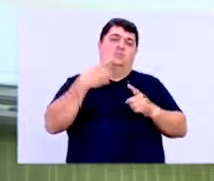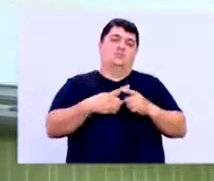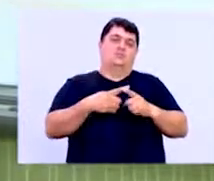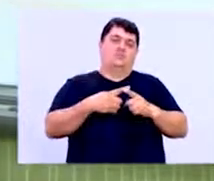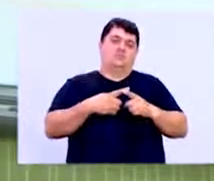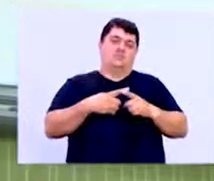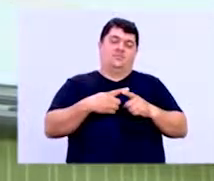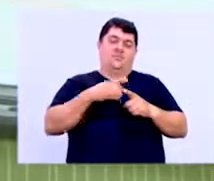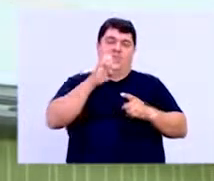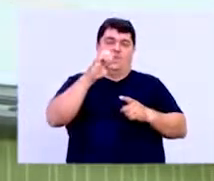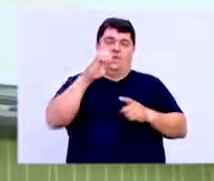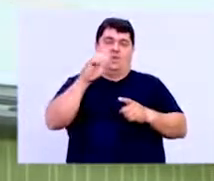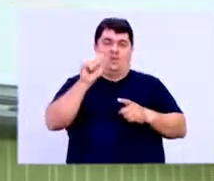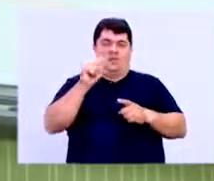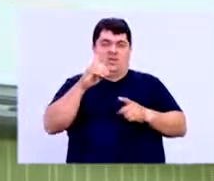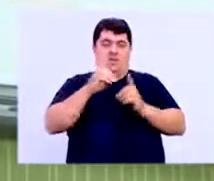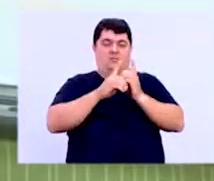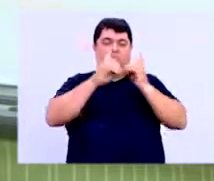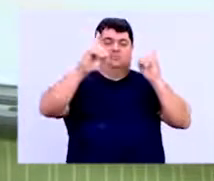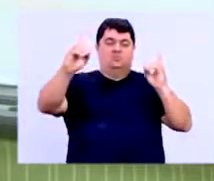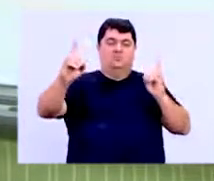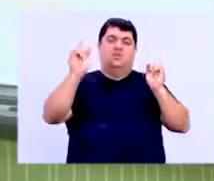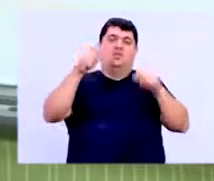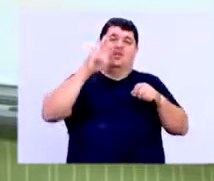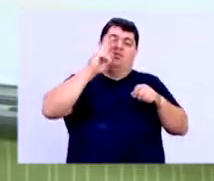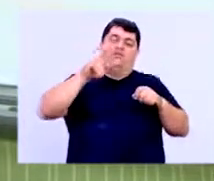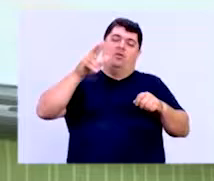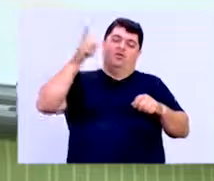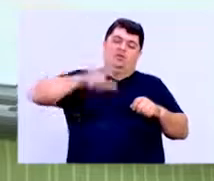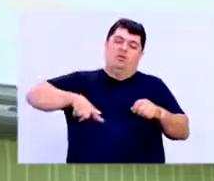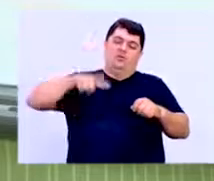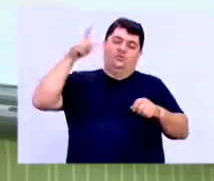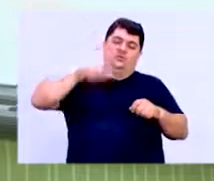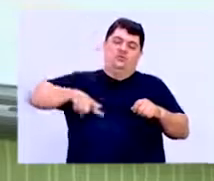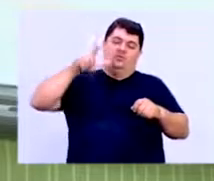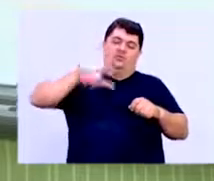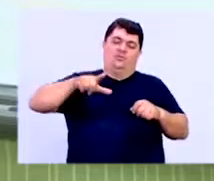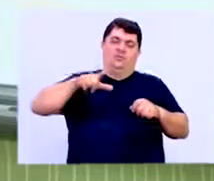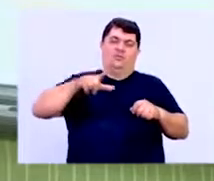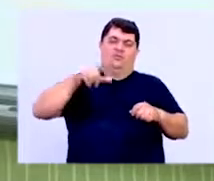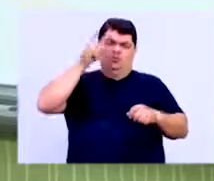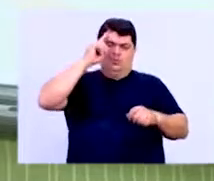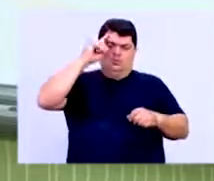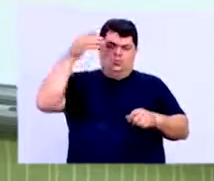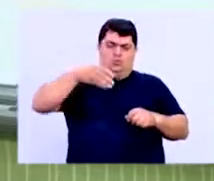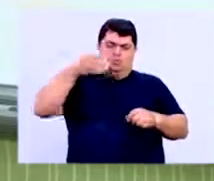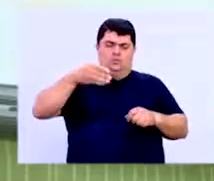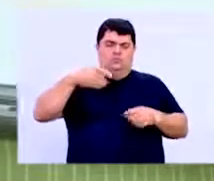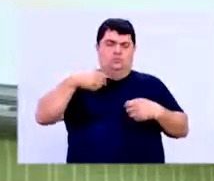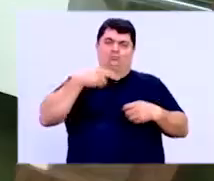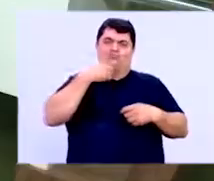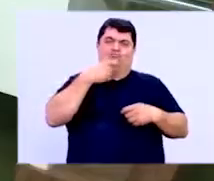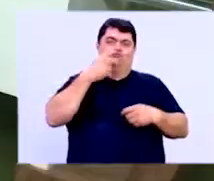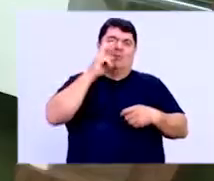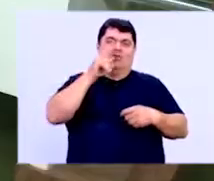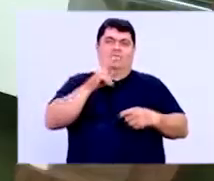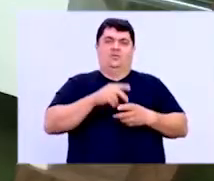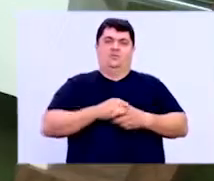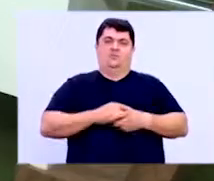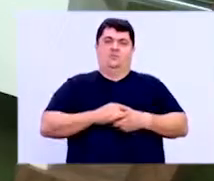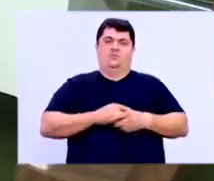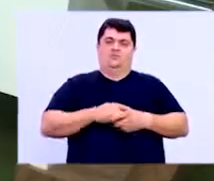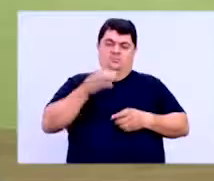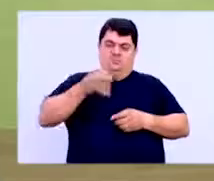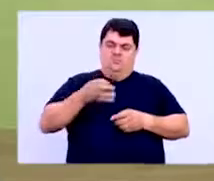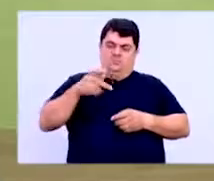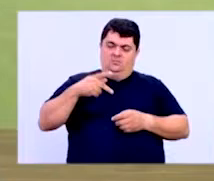que a EAD, ela pode ver e rever essa aula, e o presencial não. Concorda comigo, professor? Com certeza, professor